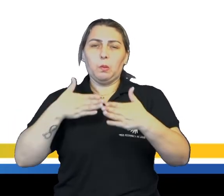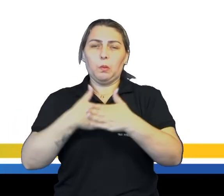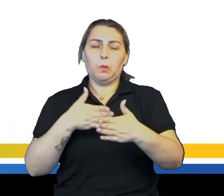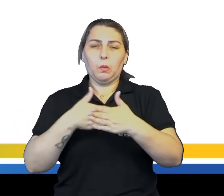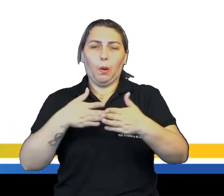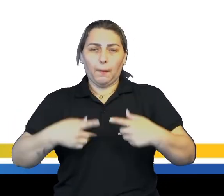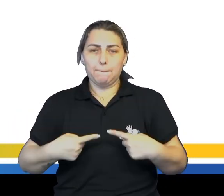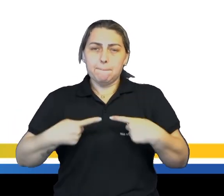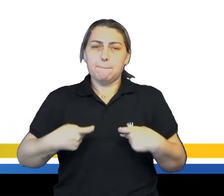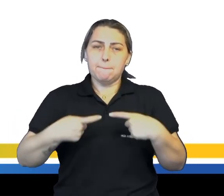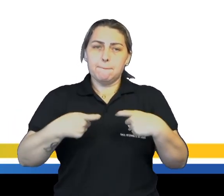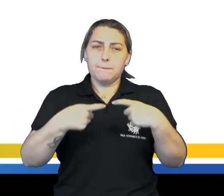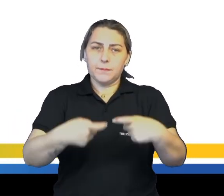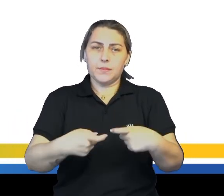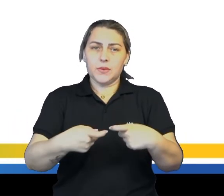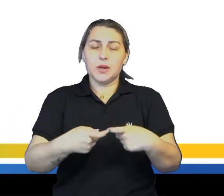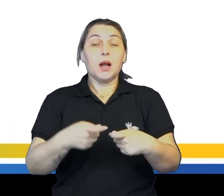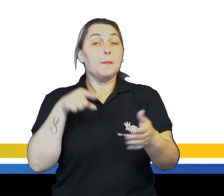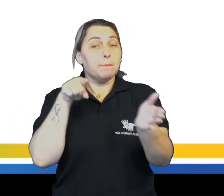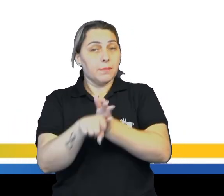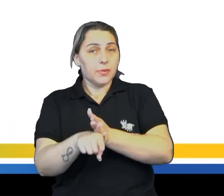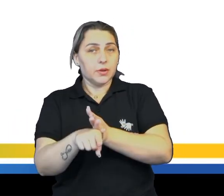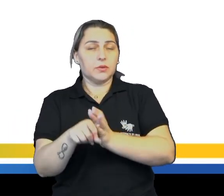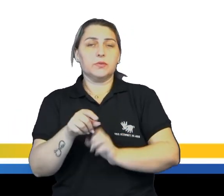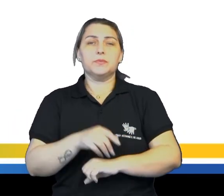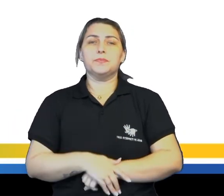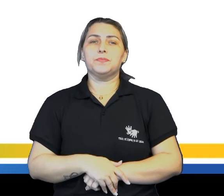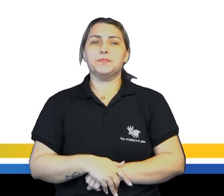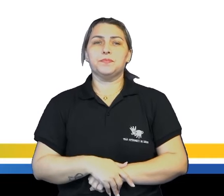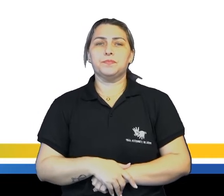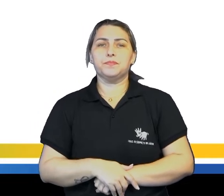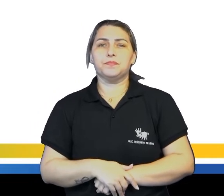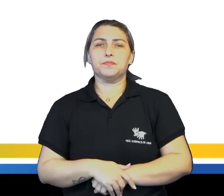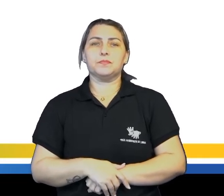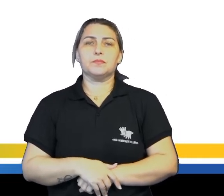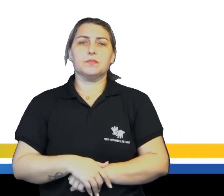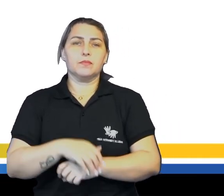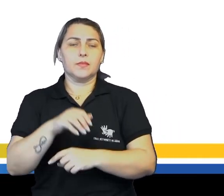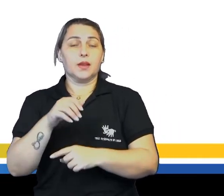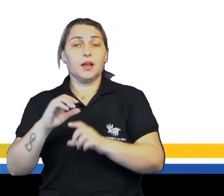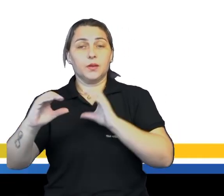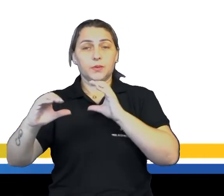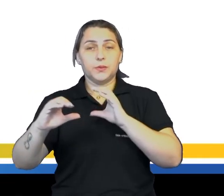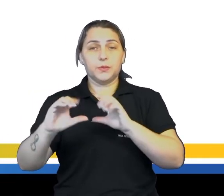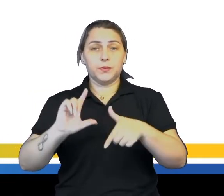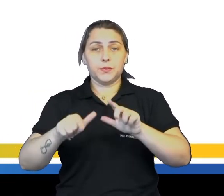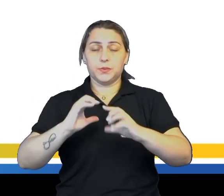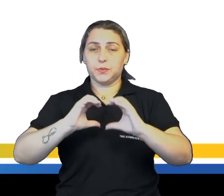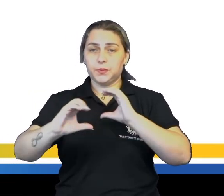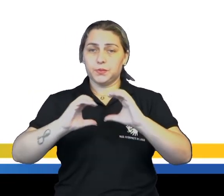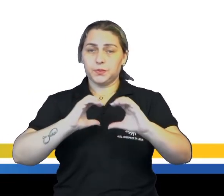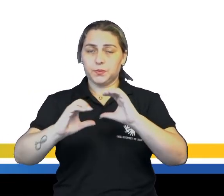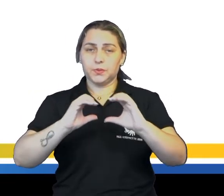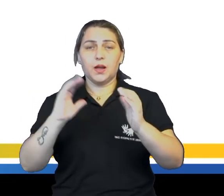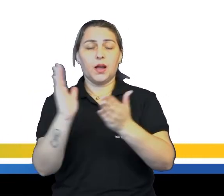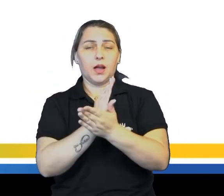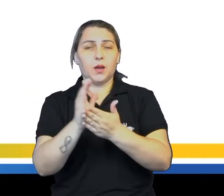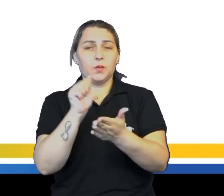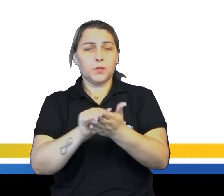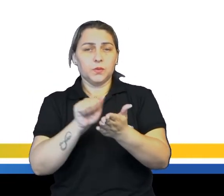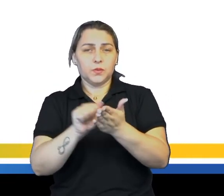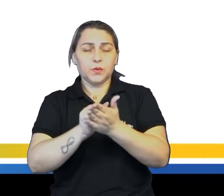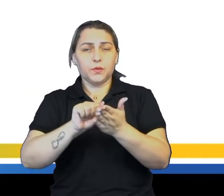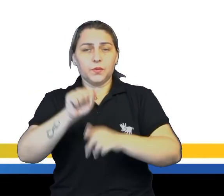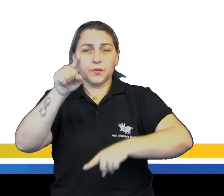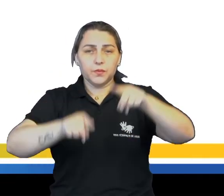fortes batalhas. Vamos à pergunta. A pergunta é assim: a letra da música se compõe de alguns registros